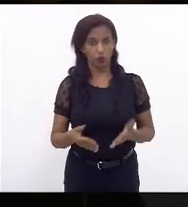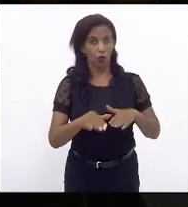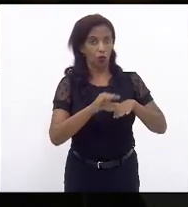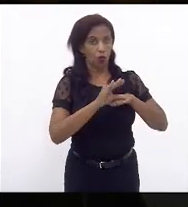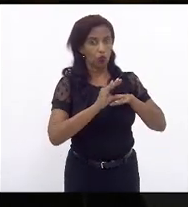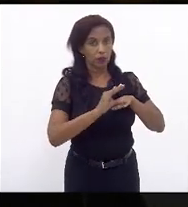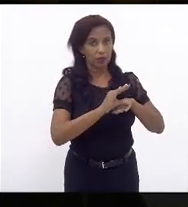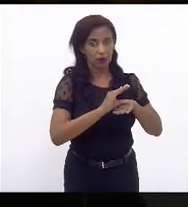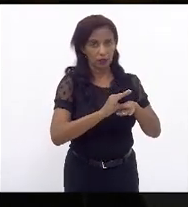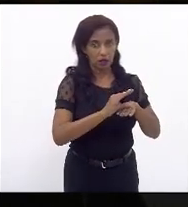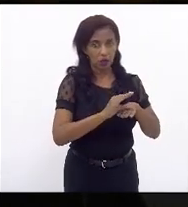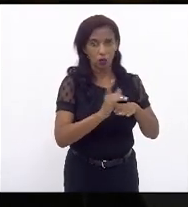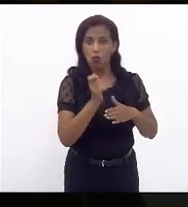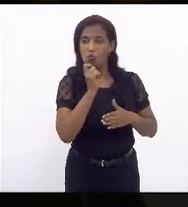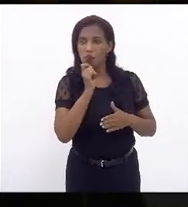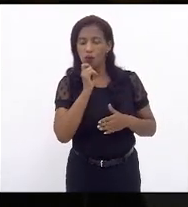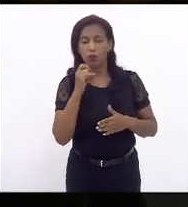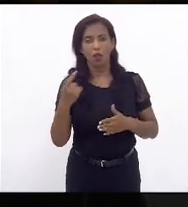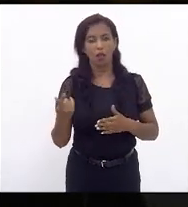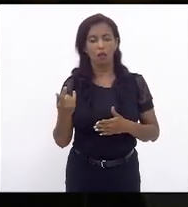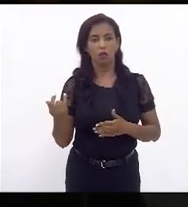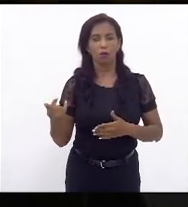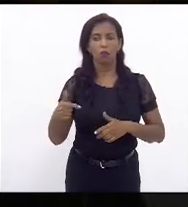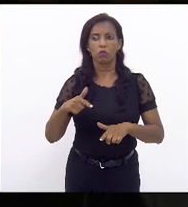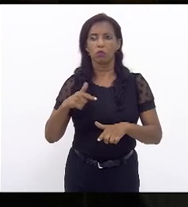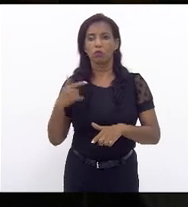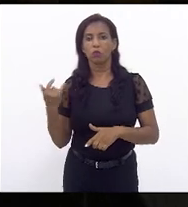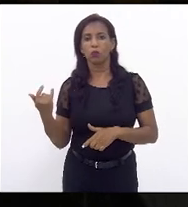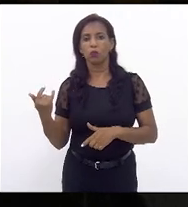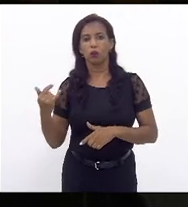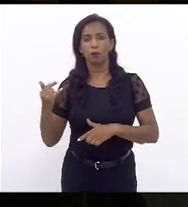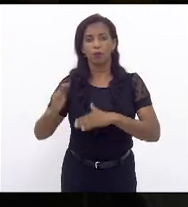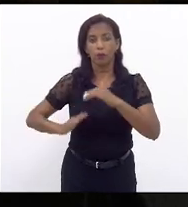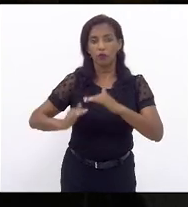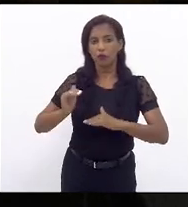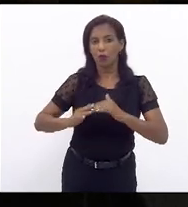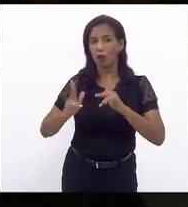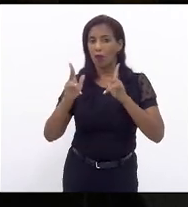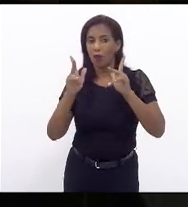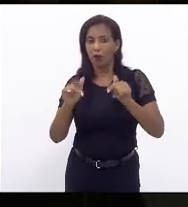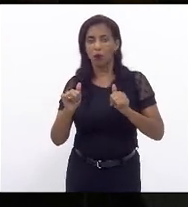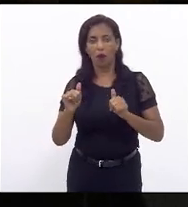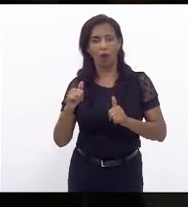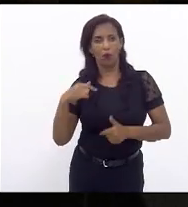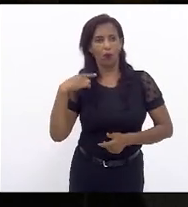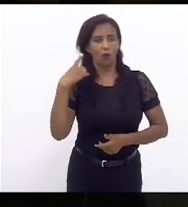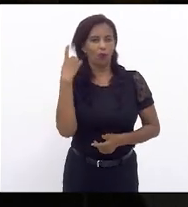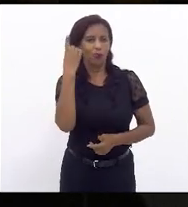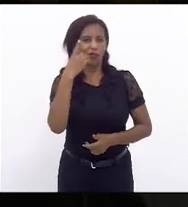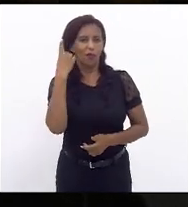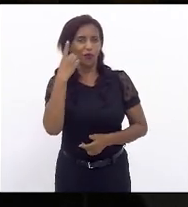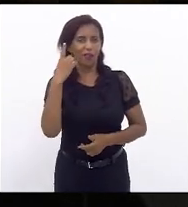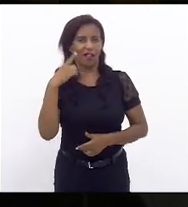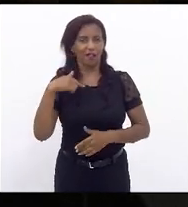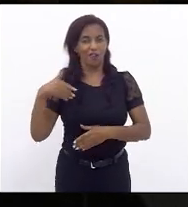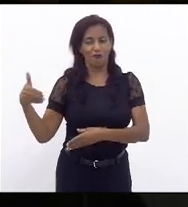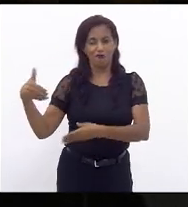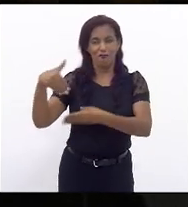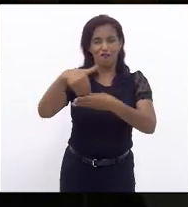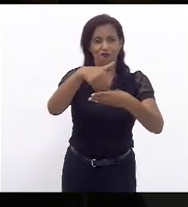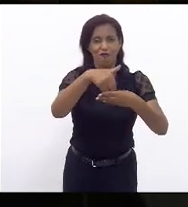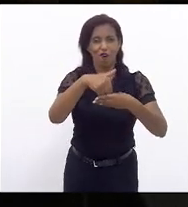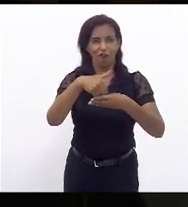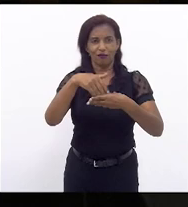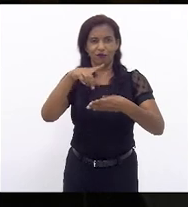Conselheiro não tem o papel de parlamentar. Parlamentar é eleito e